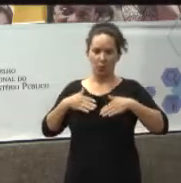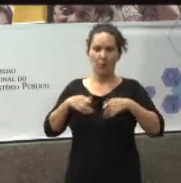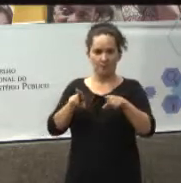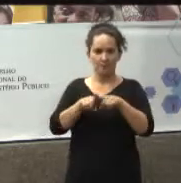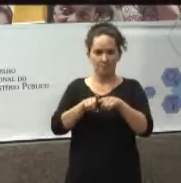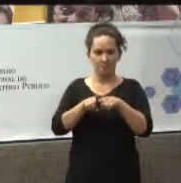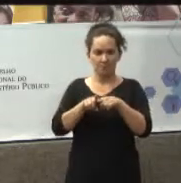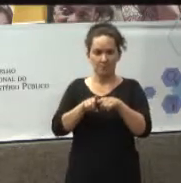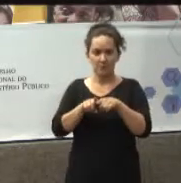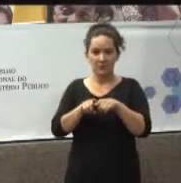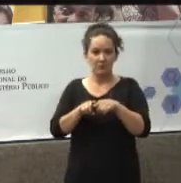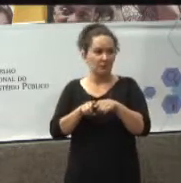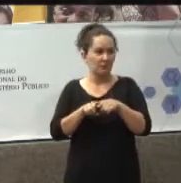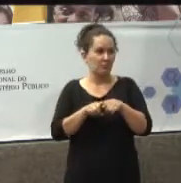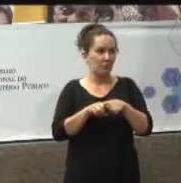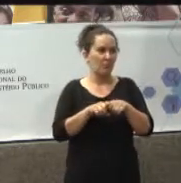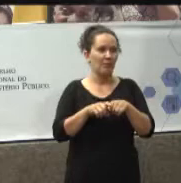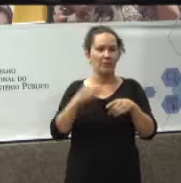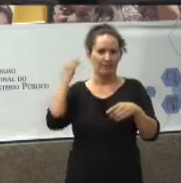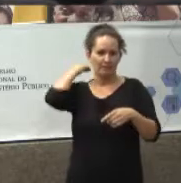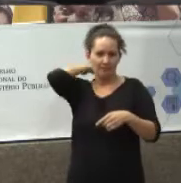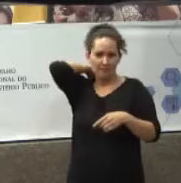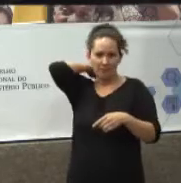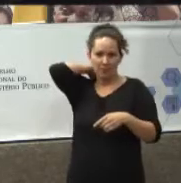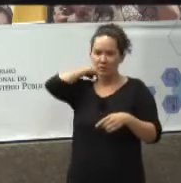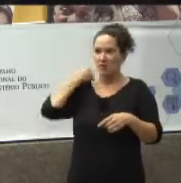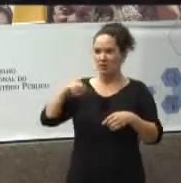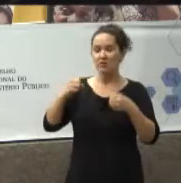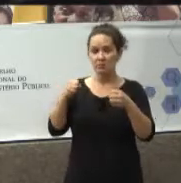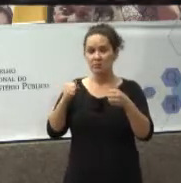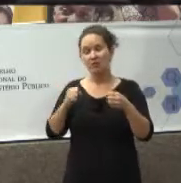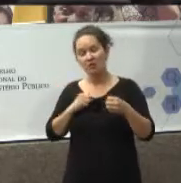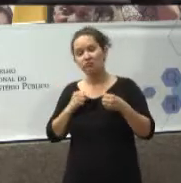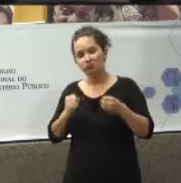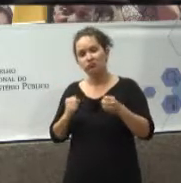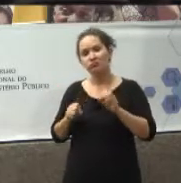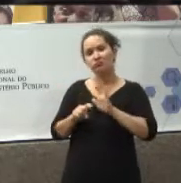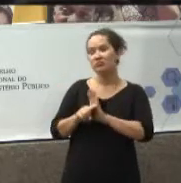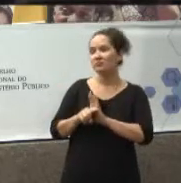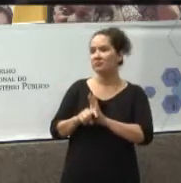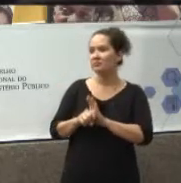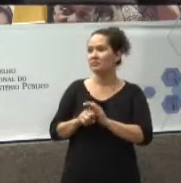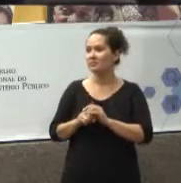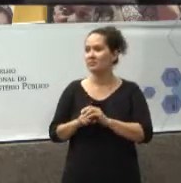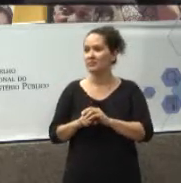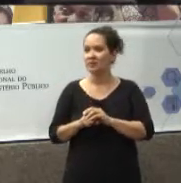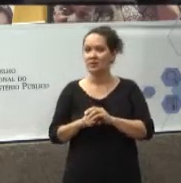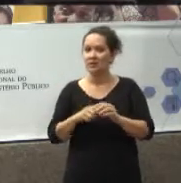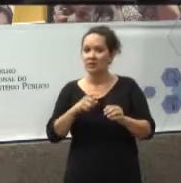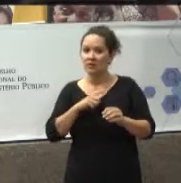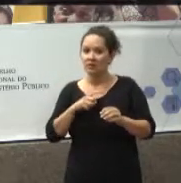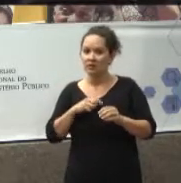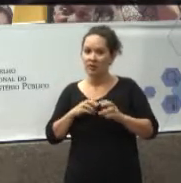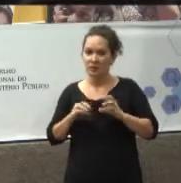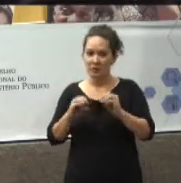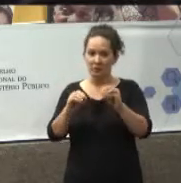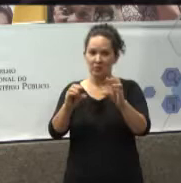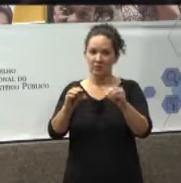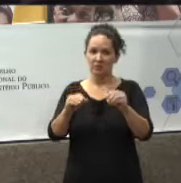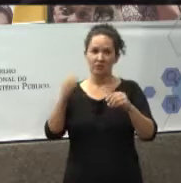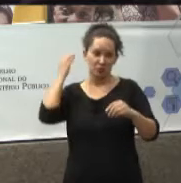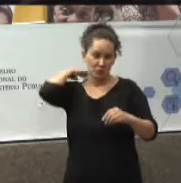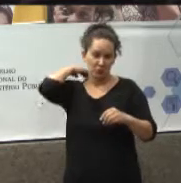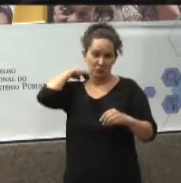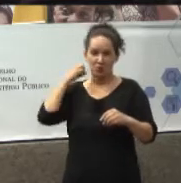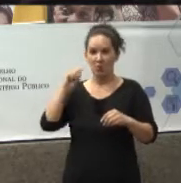coisa constrangedora quando conheceu alguém dizer se precisar estou à disposição porque eu tenho um câncer de pulmão era um problema com o iml